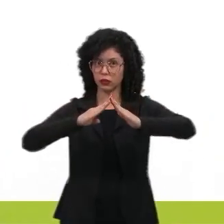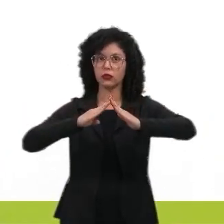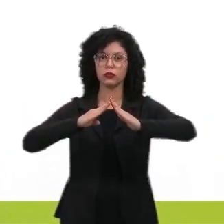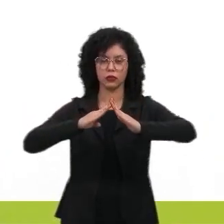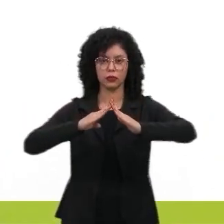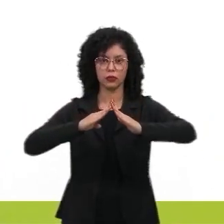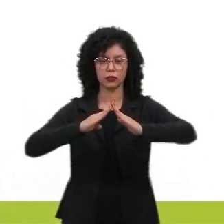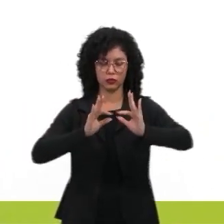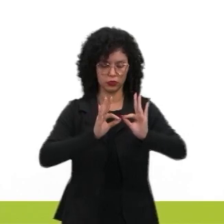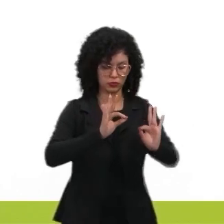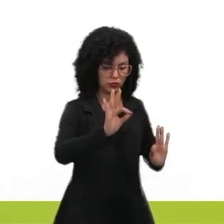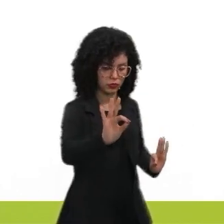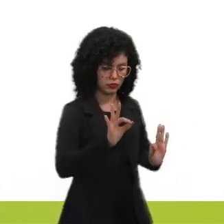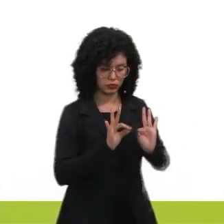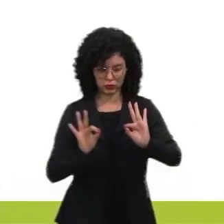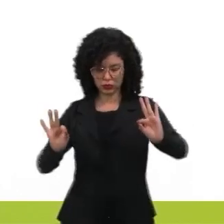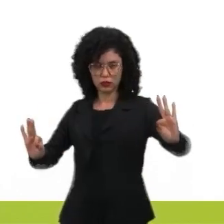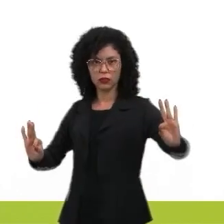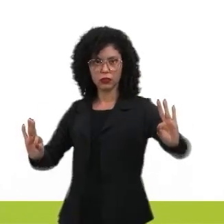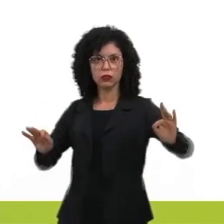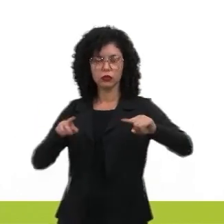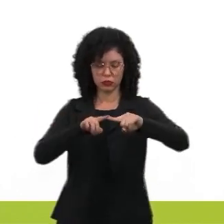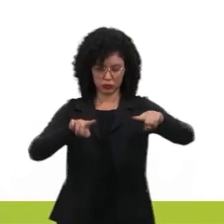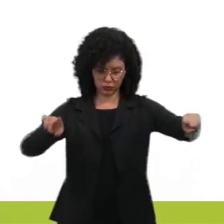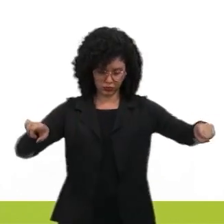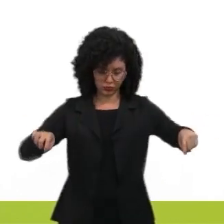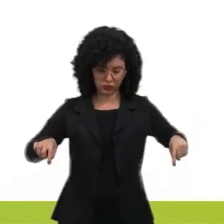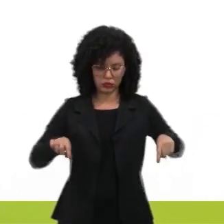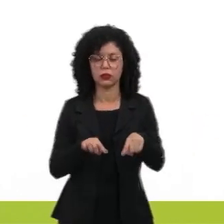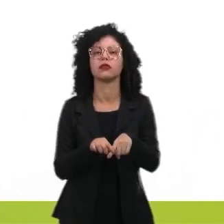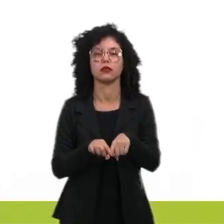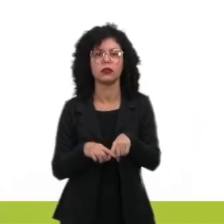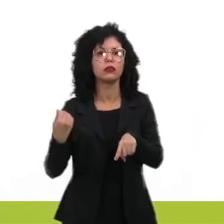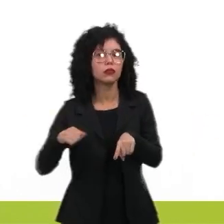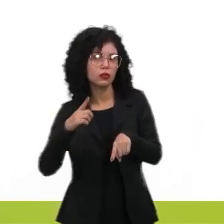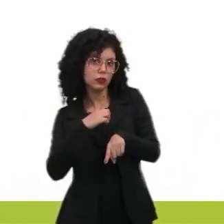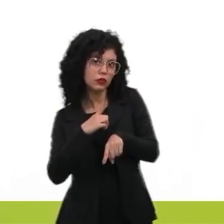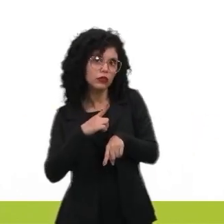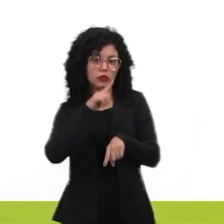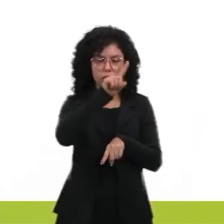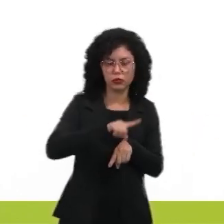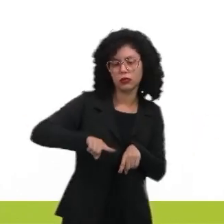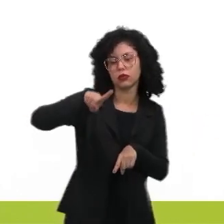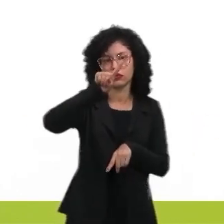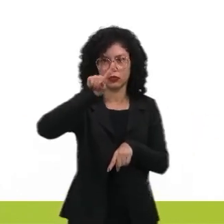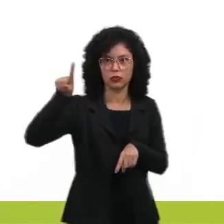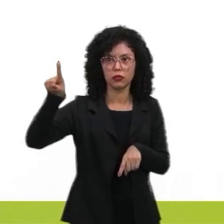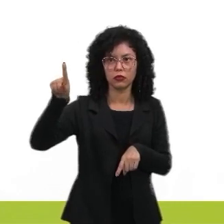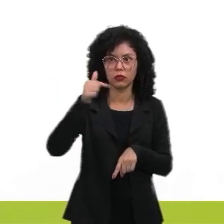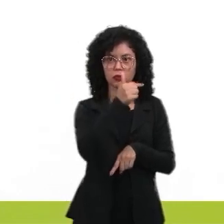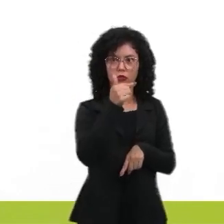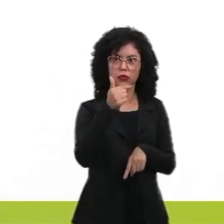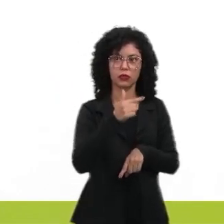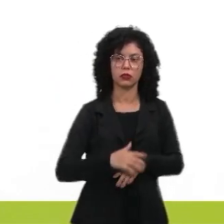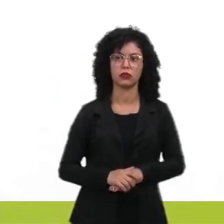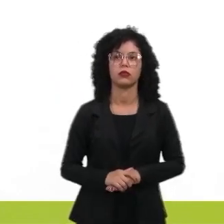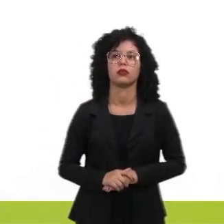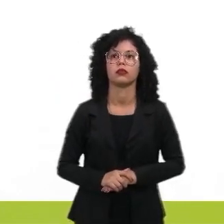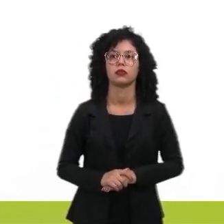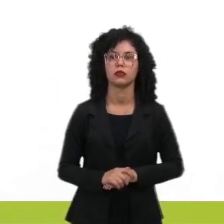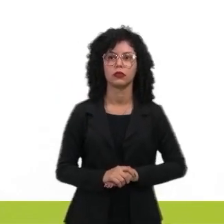vem com dimensões ali de cálculo de área. Então, esse cálculo ele passa a ter uma raiz quadrada. Ele passa a ter uma